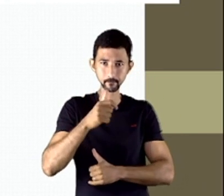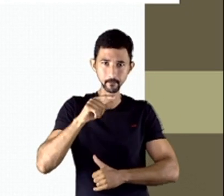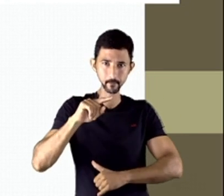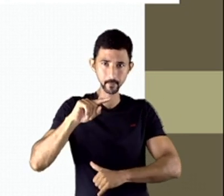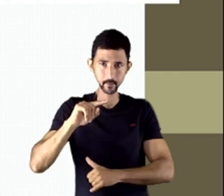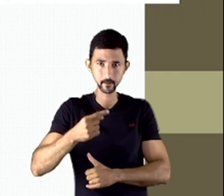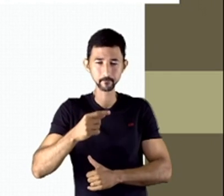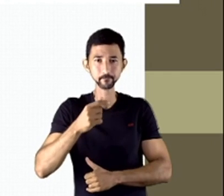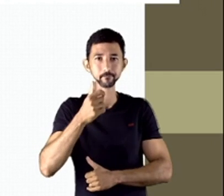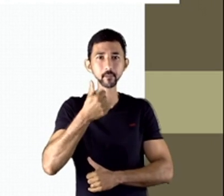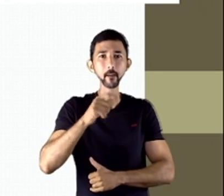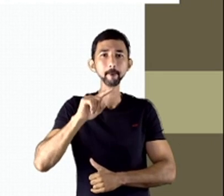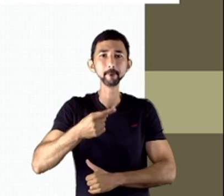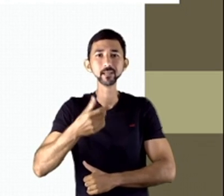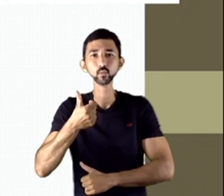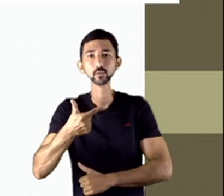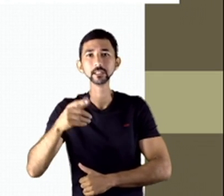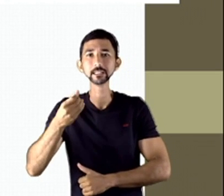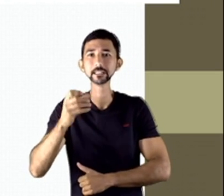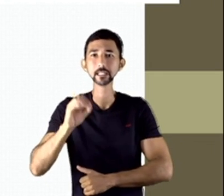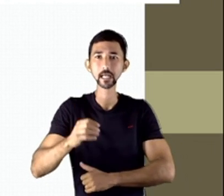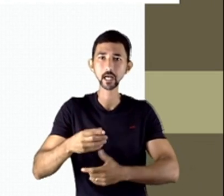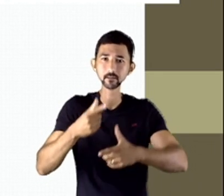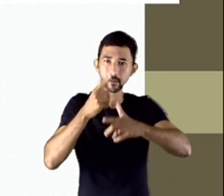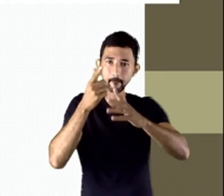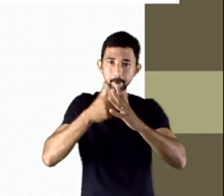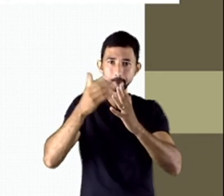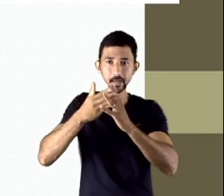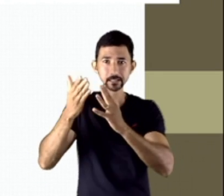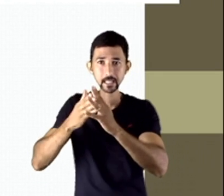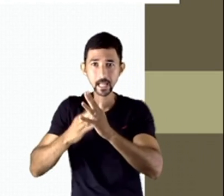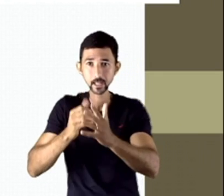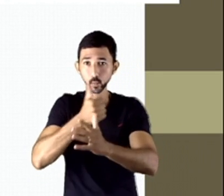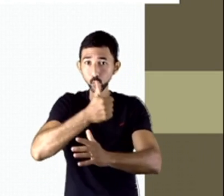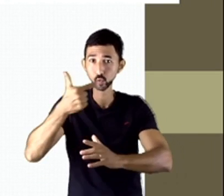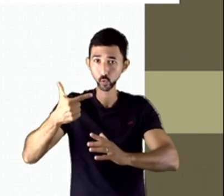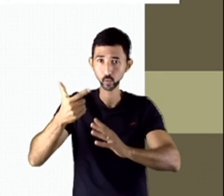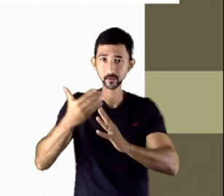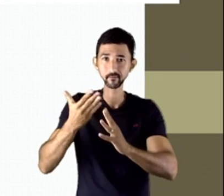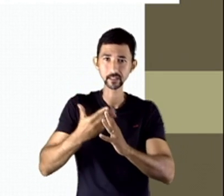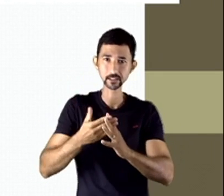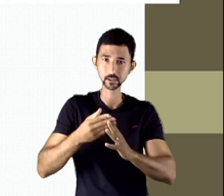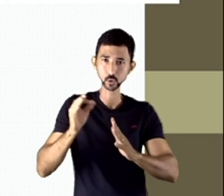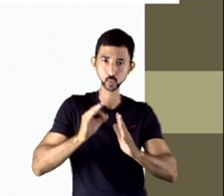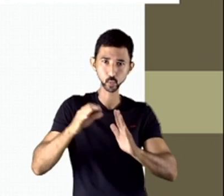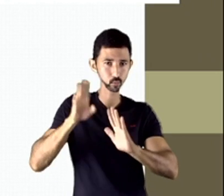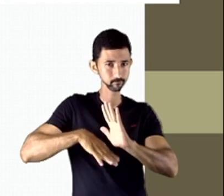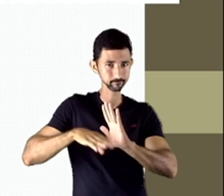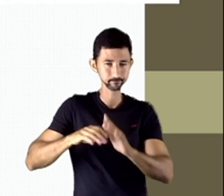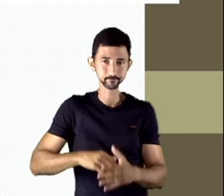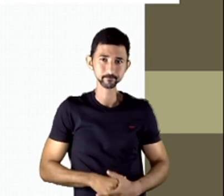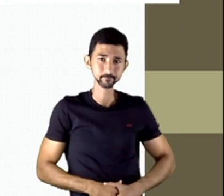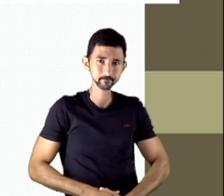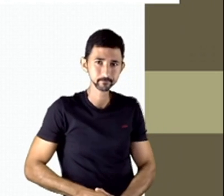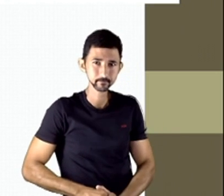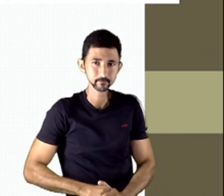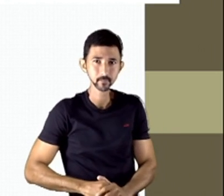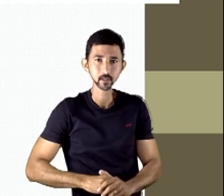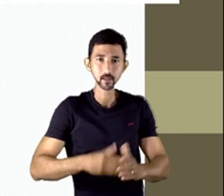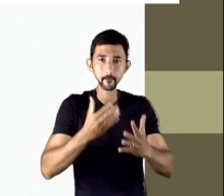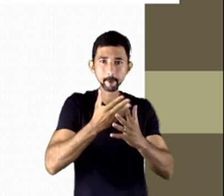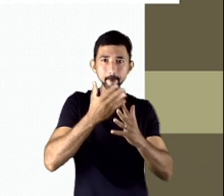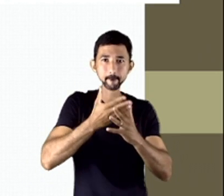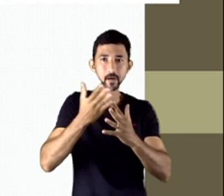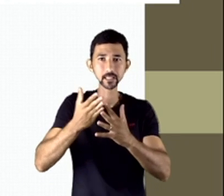ser parcelado em até 12 vezes sem juro, ou seja, sem acréscimo, e de modo que todas as